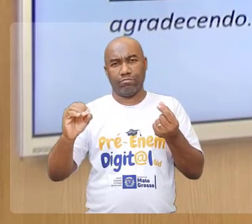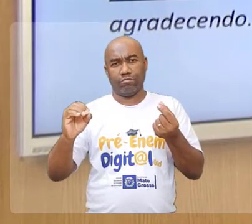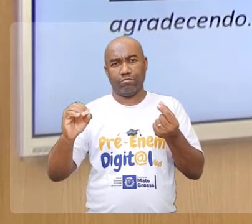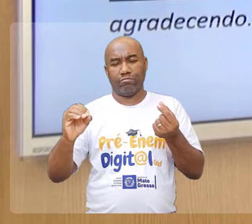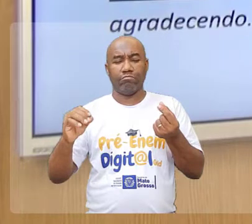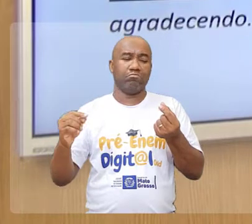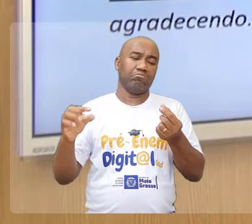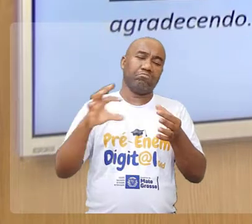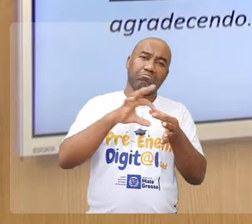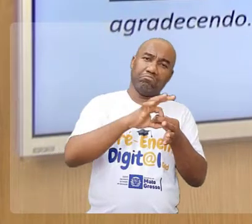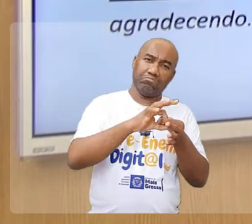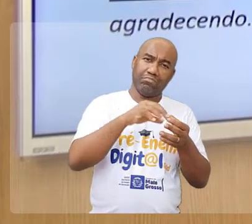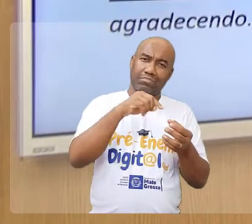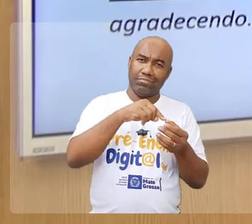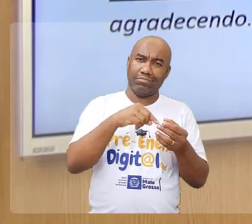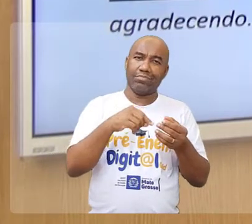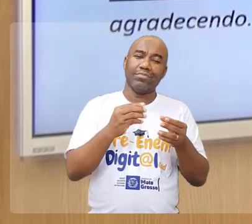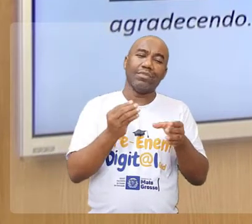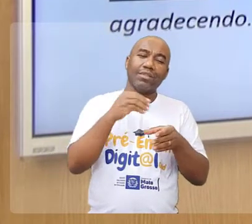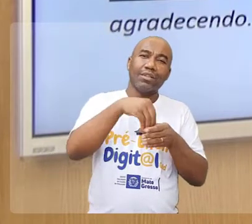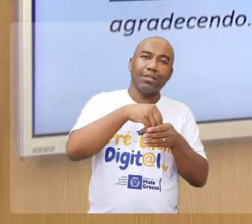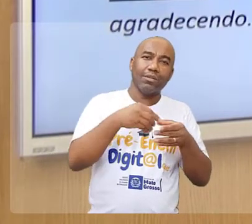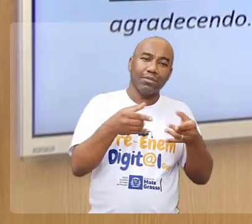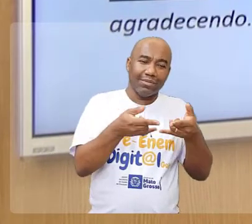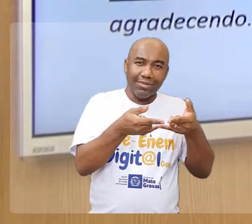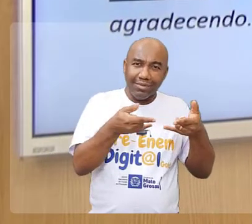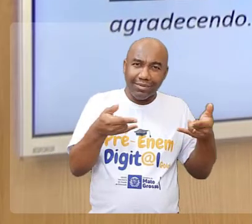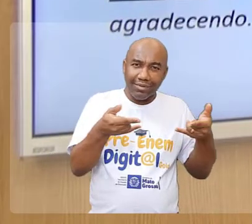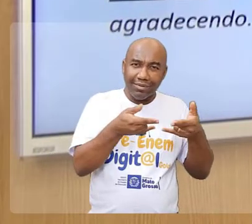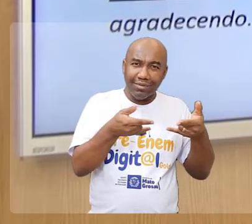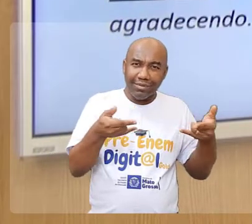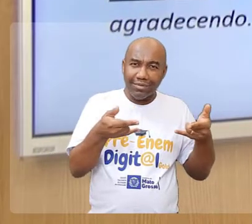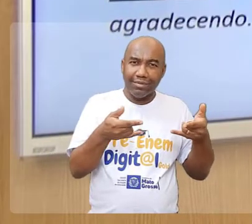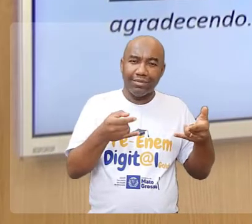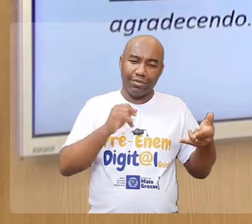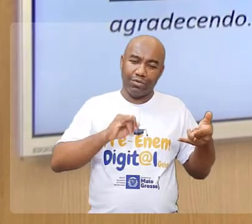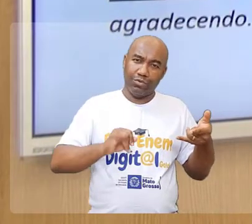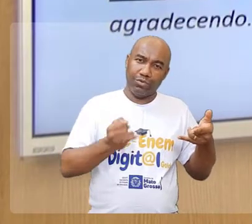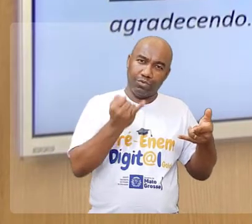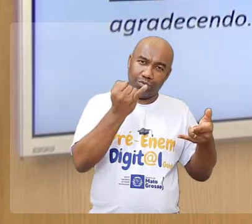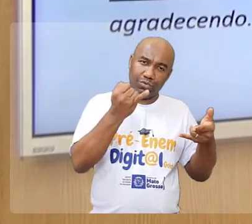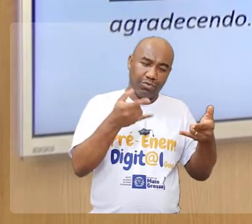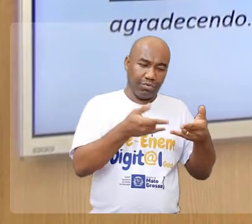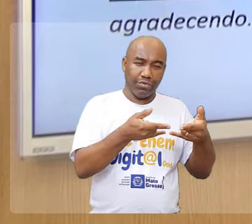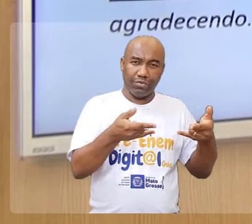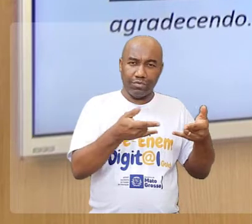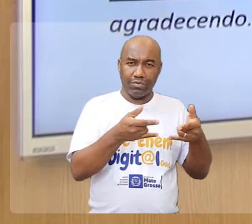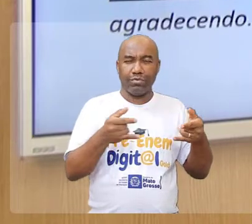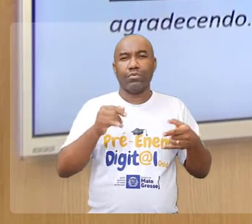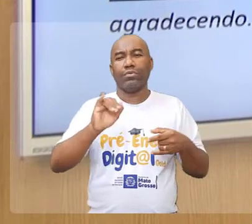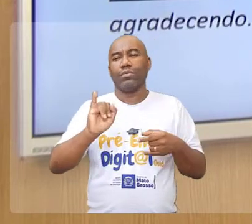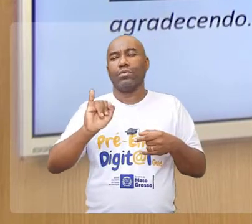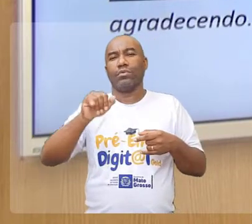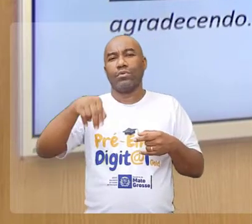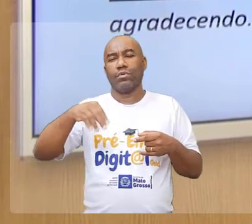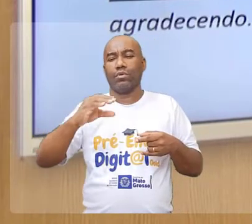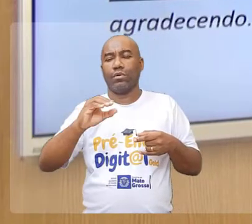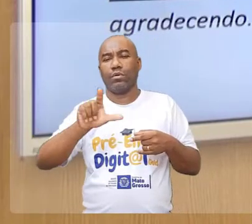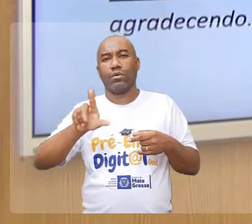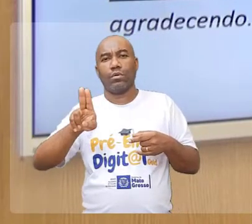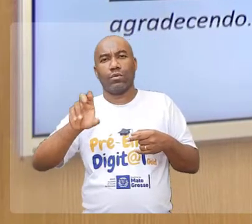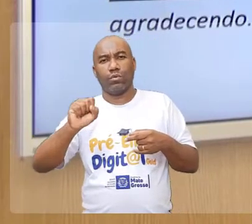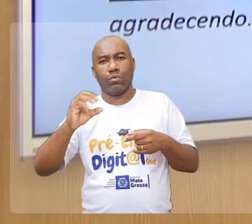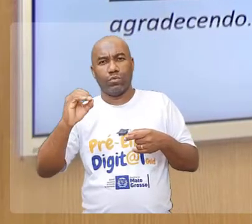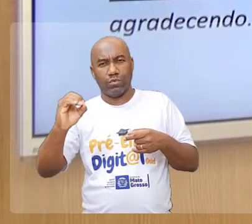no carnê. O preço do juro está incluso. Os preços